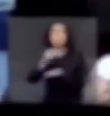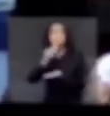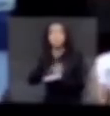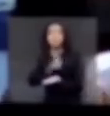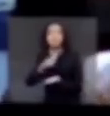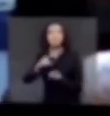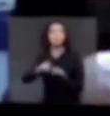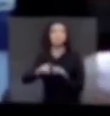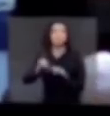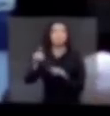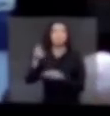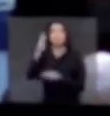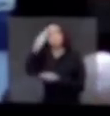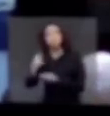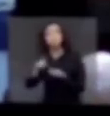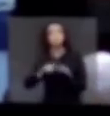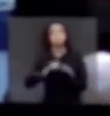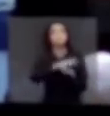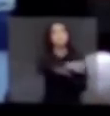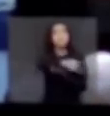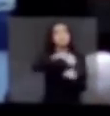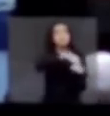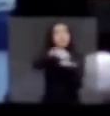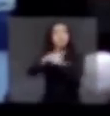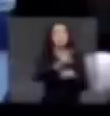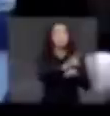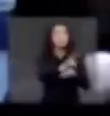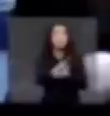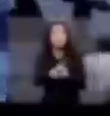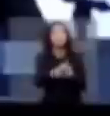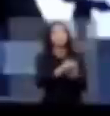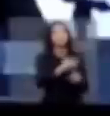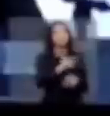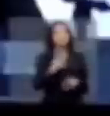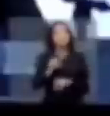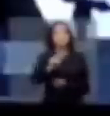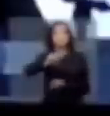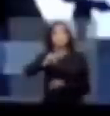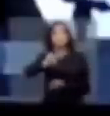em Fortaleza quem conhece essas casas eu não conheço nenhuma dessas casas né